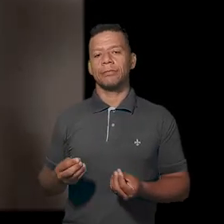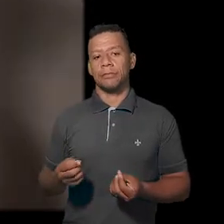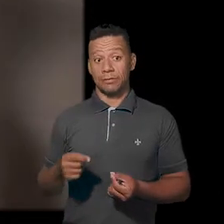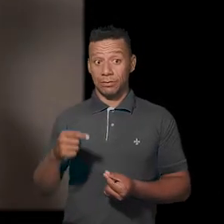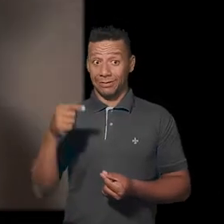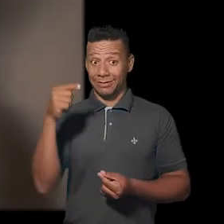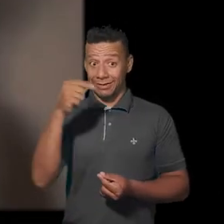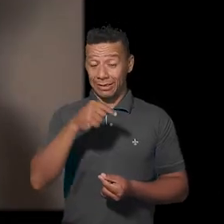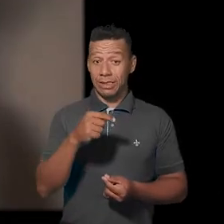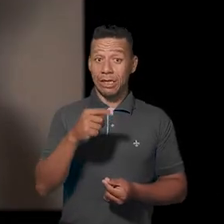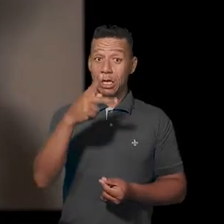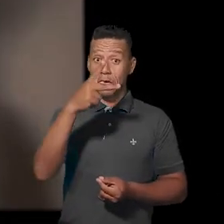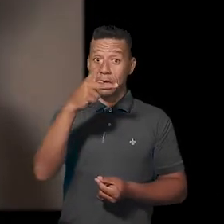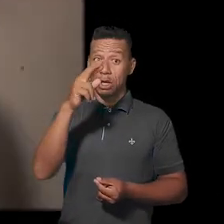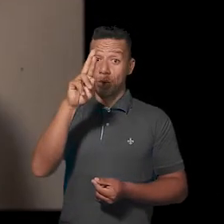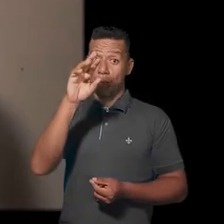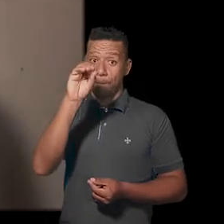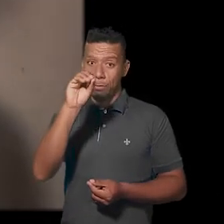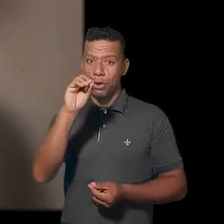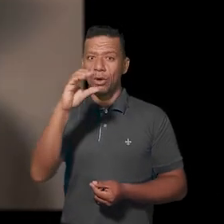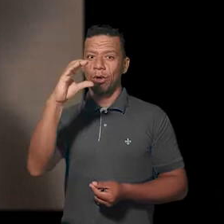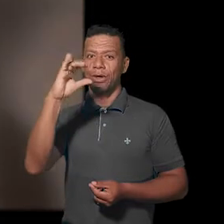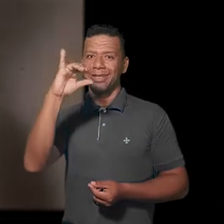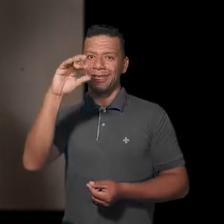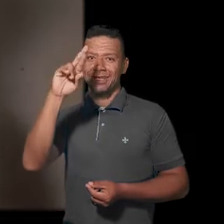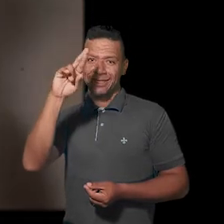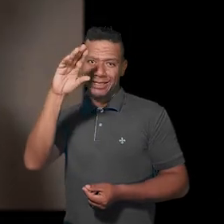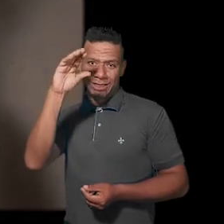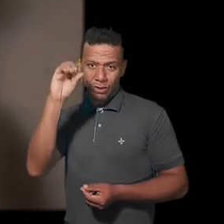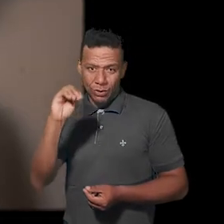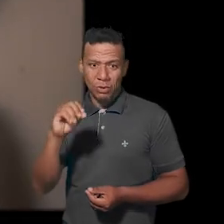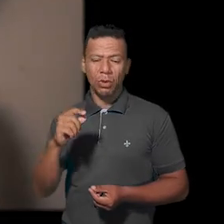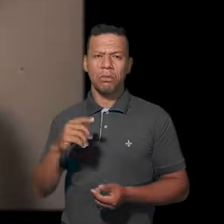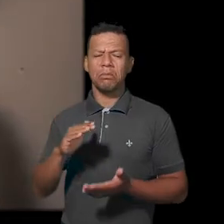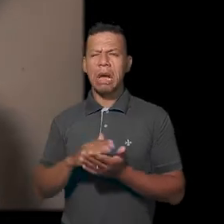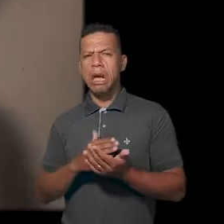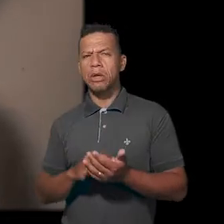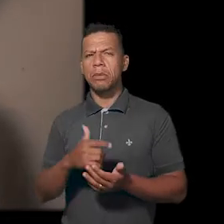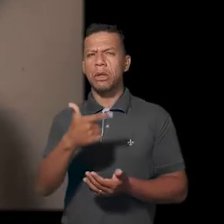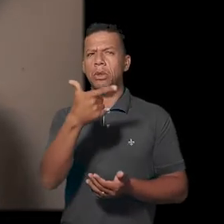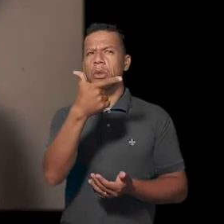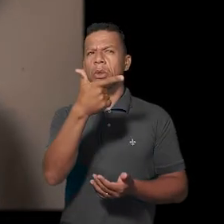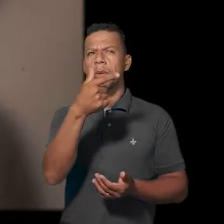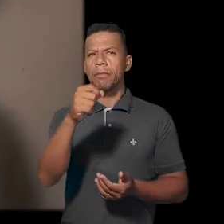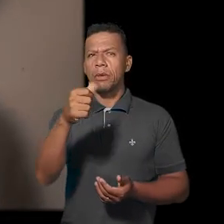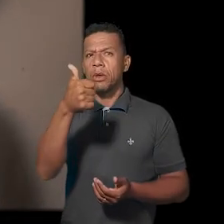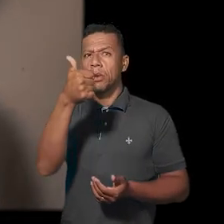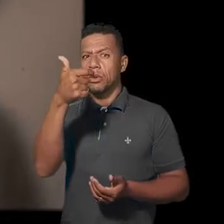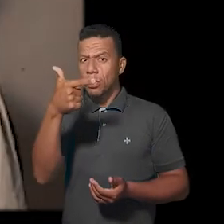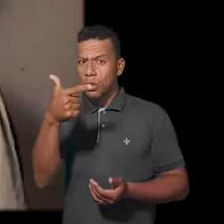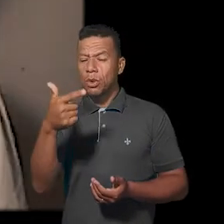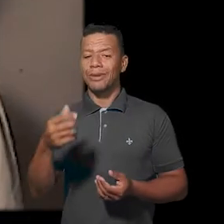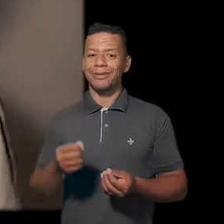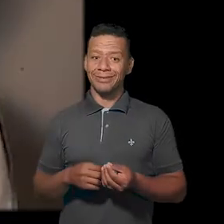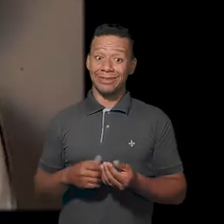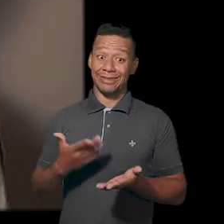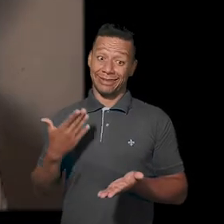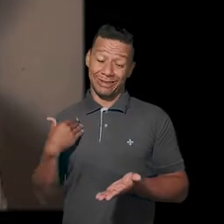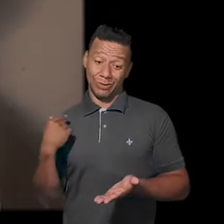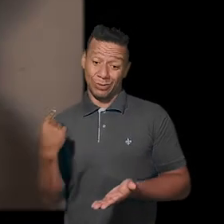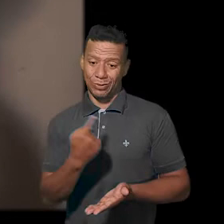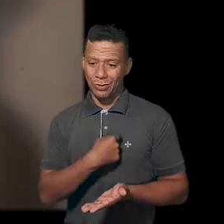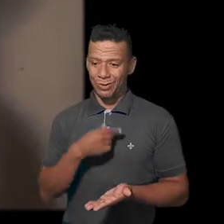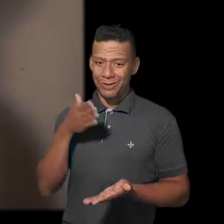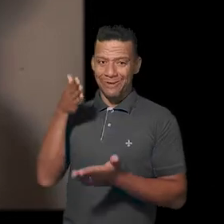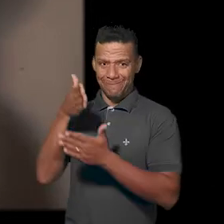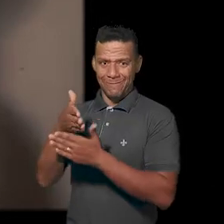foi contemplada em 2012, se eu não me engano, e a gente levou esse Ponto de Cultura para a Favela do Sapo. Tiramos